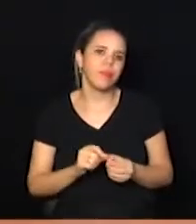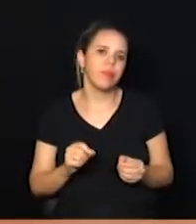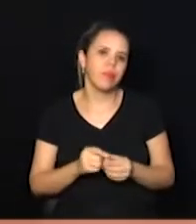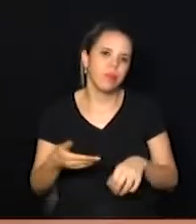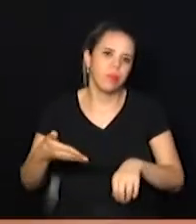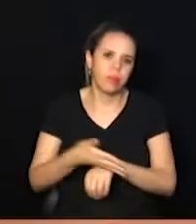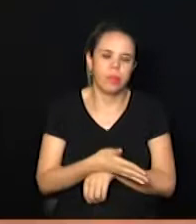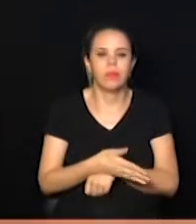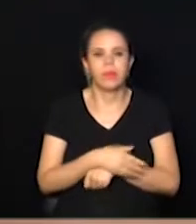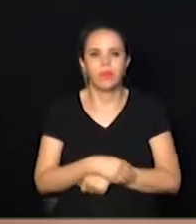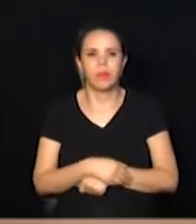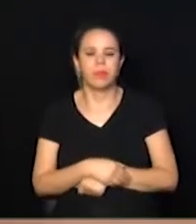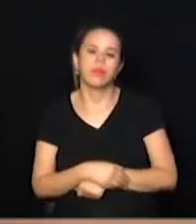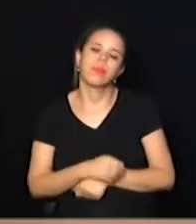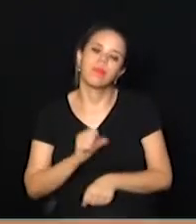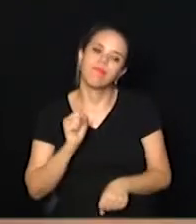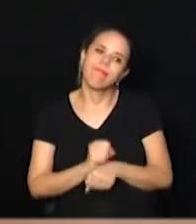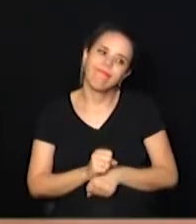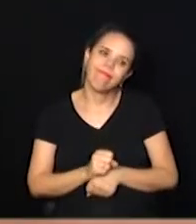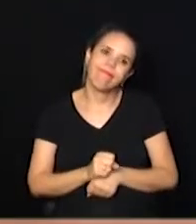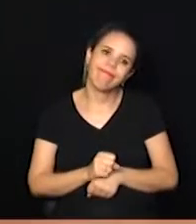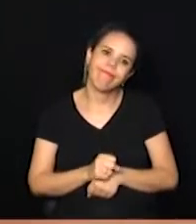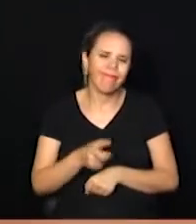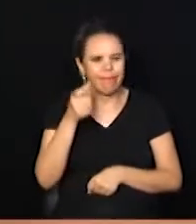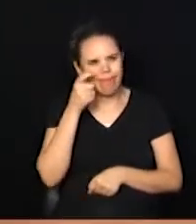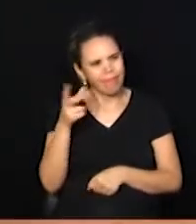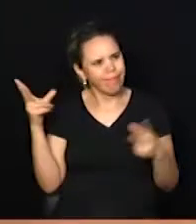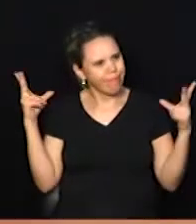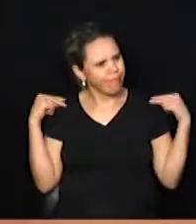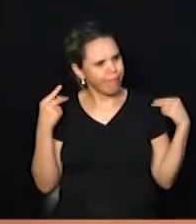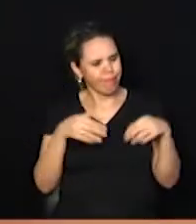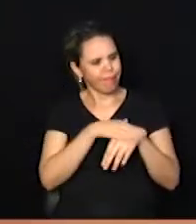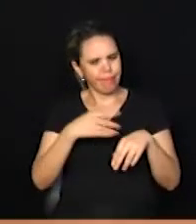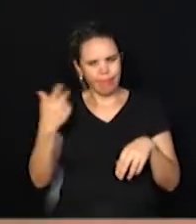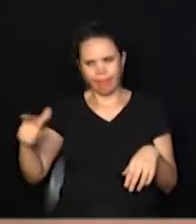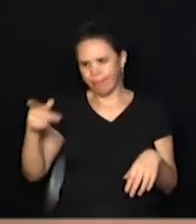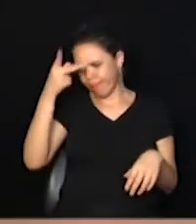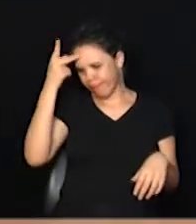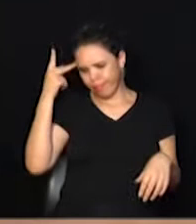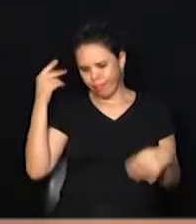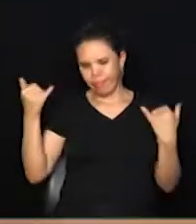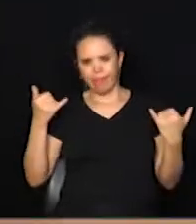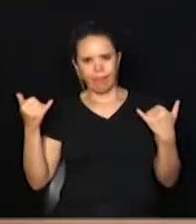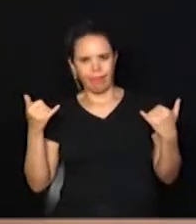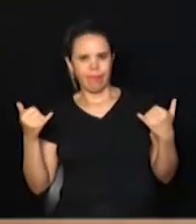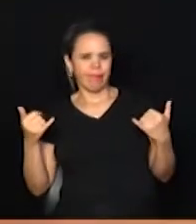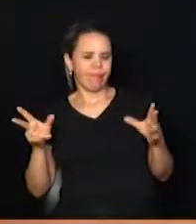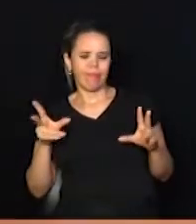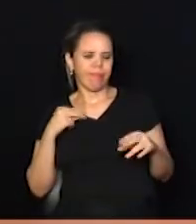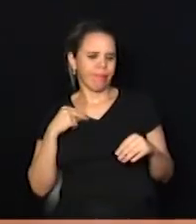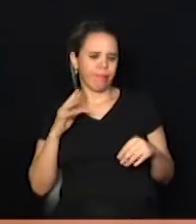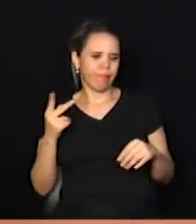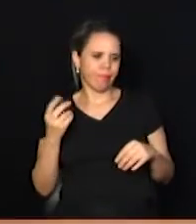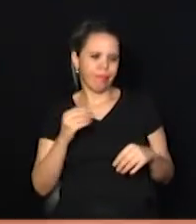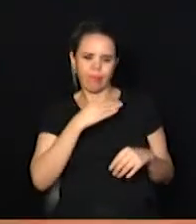baldeação. E quando parou ali, eu ouvi o motorista conversando com outro trabalhador, e o trabalhador dizendo que o Toninho tinha